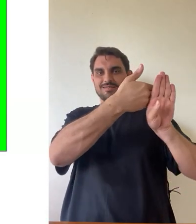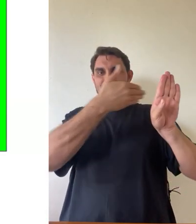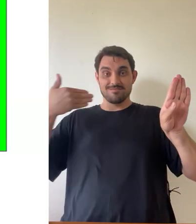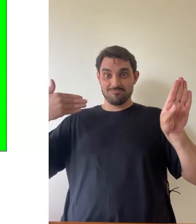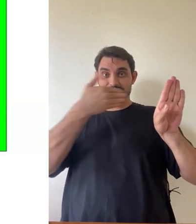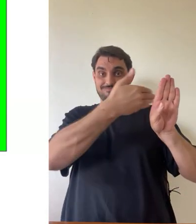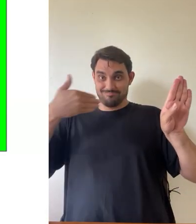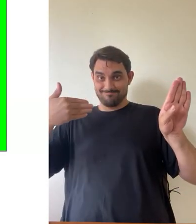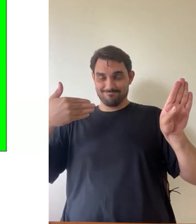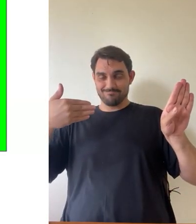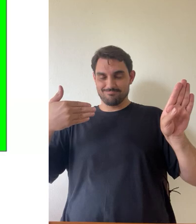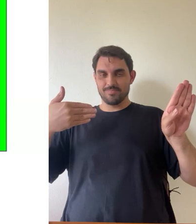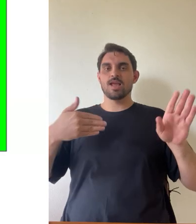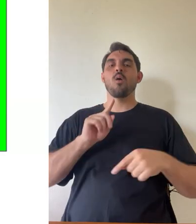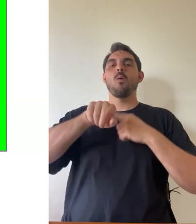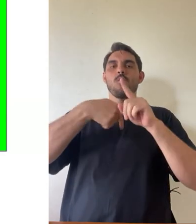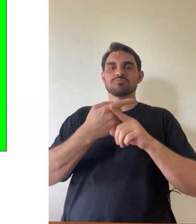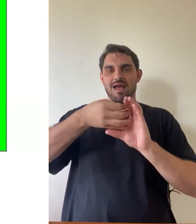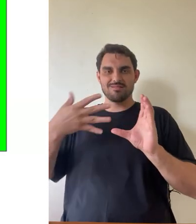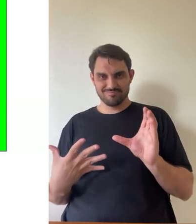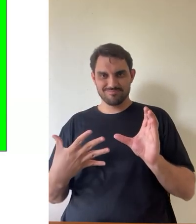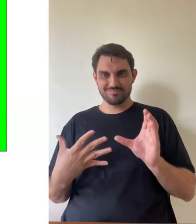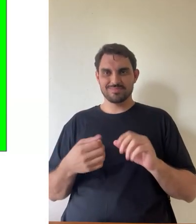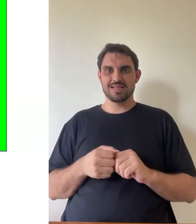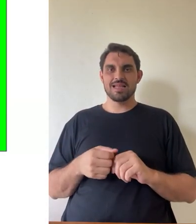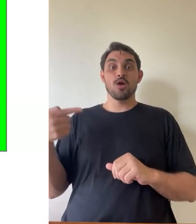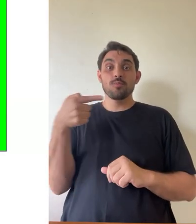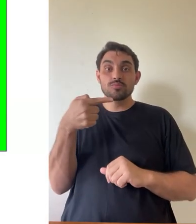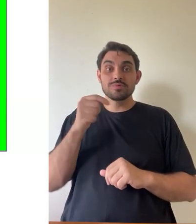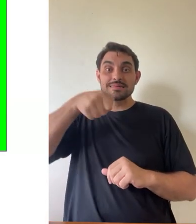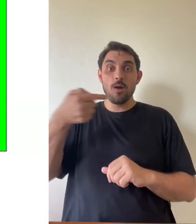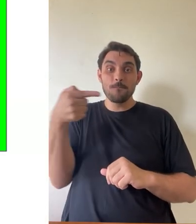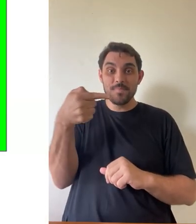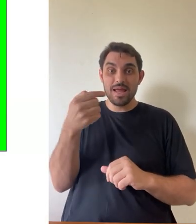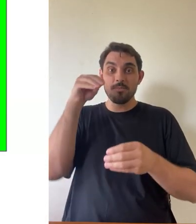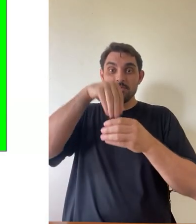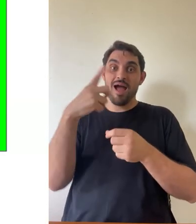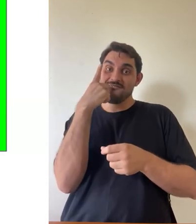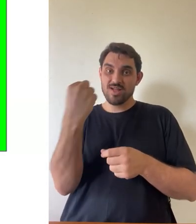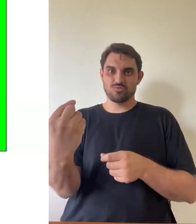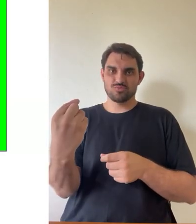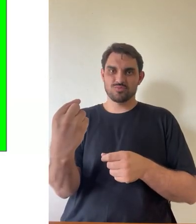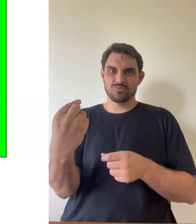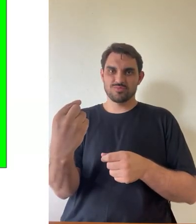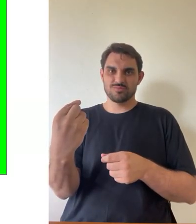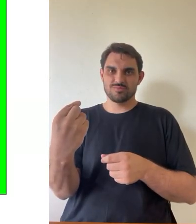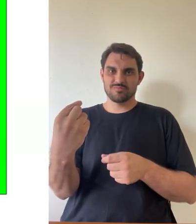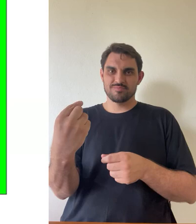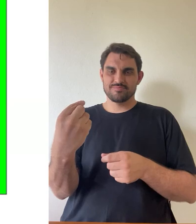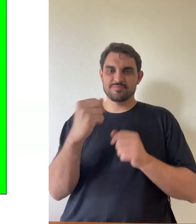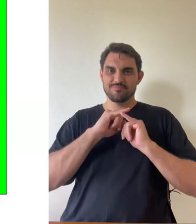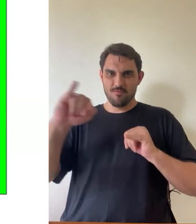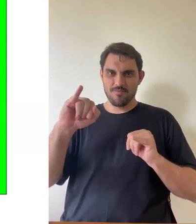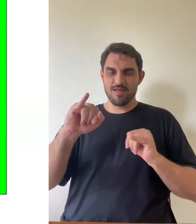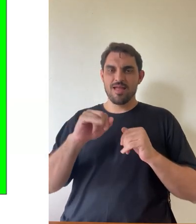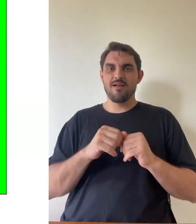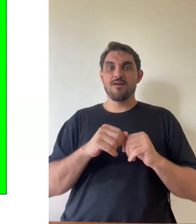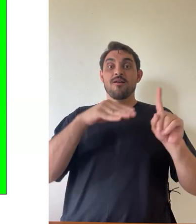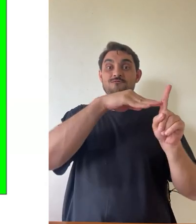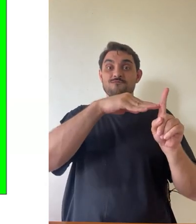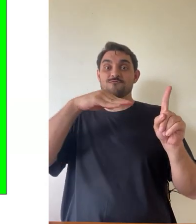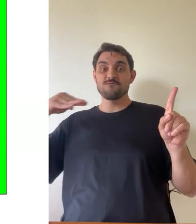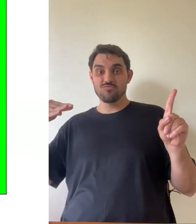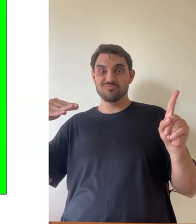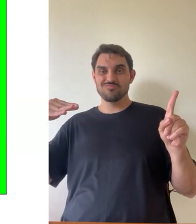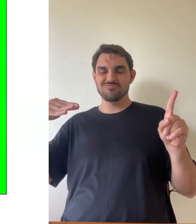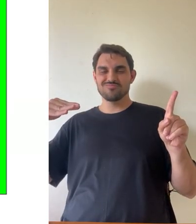outra característica é que nós vamos atribuir o sinal menos para a velocidade, né? Para indicar, então, que ele está